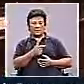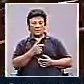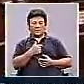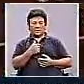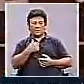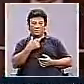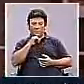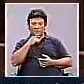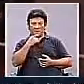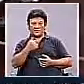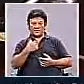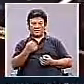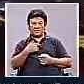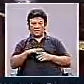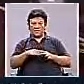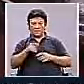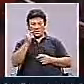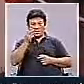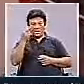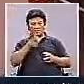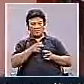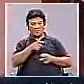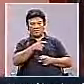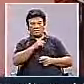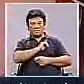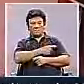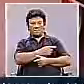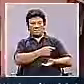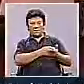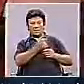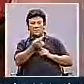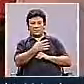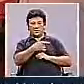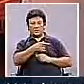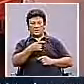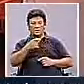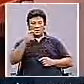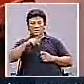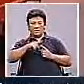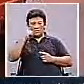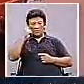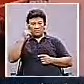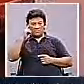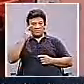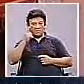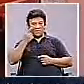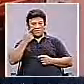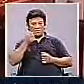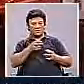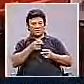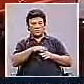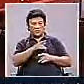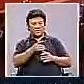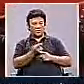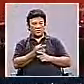aquilo que eu posso dizer é que realmente os pilotos naquela altura eram talvez mais corajosos que nós e eram uns grandes aventureiros porque nada os